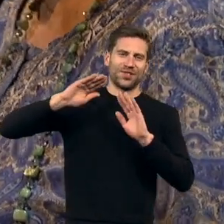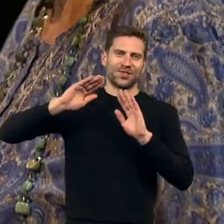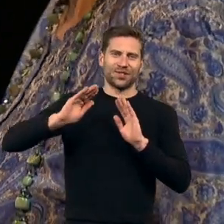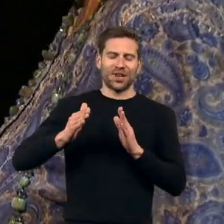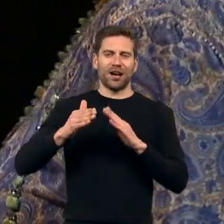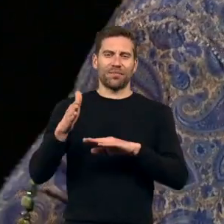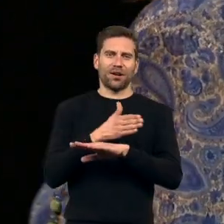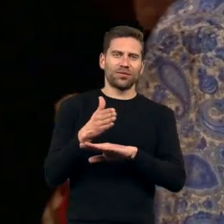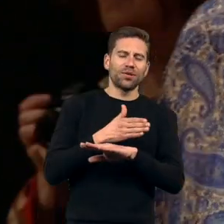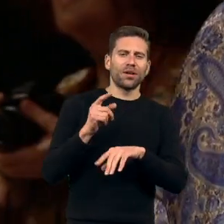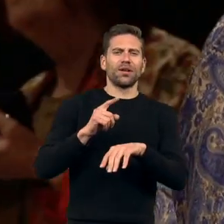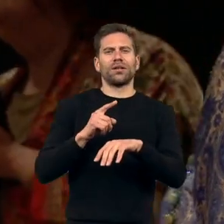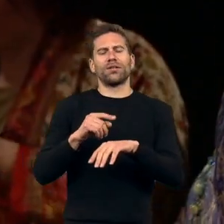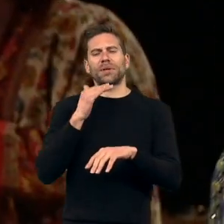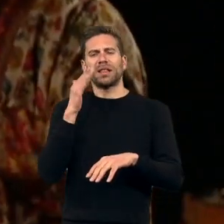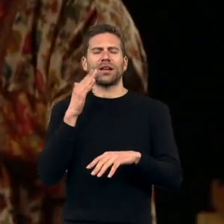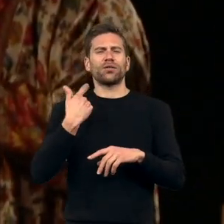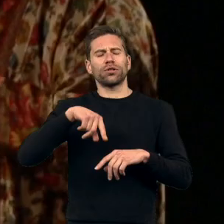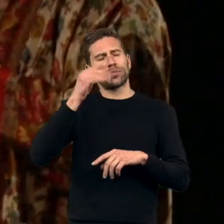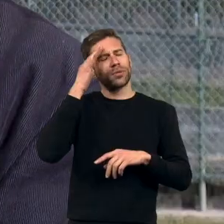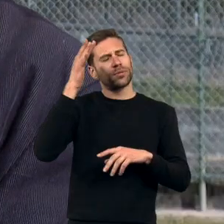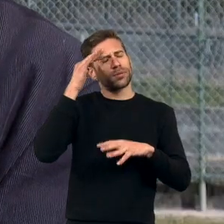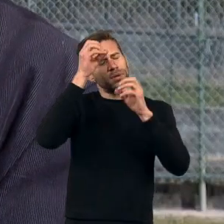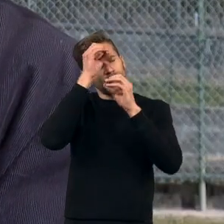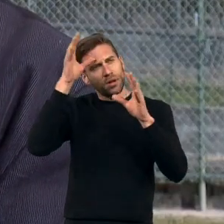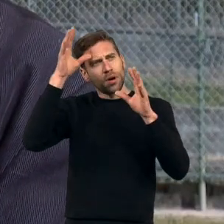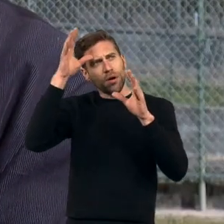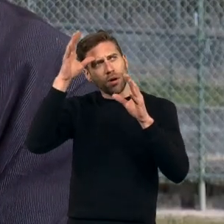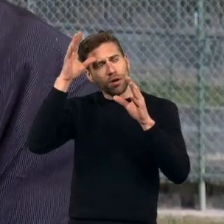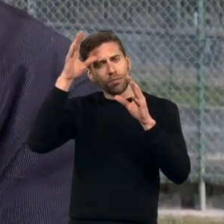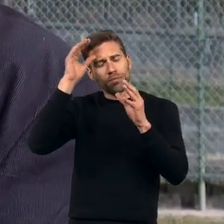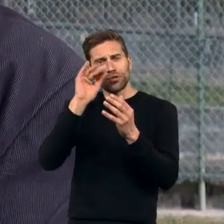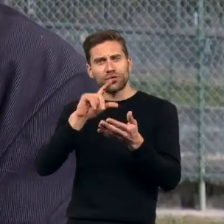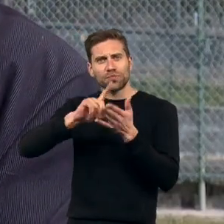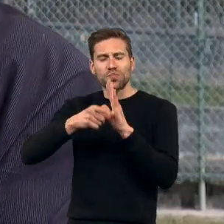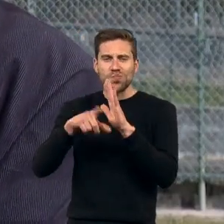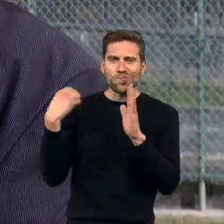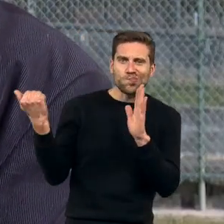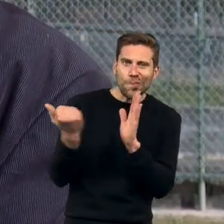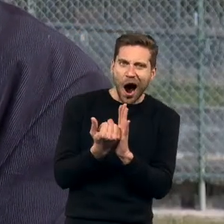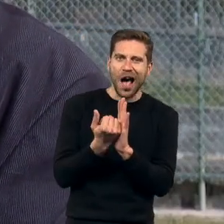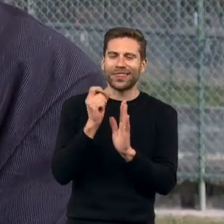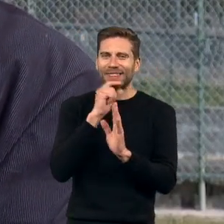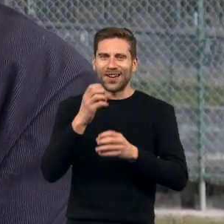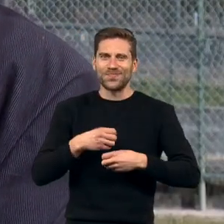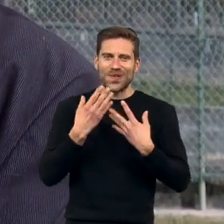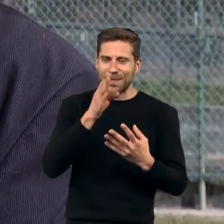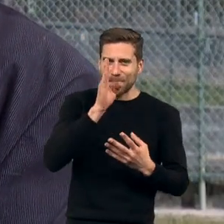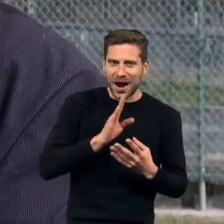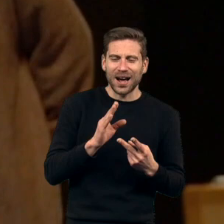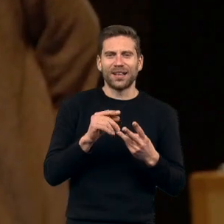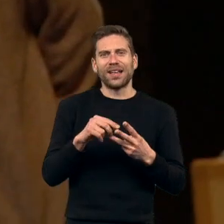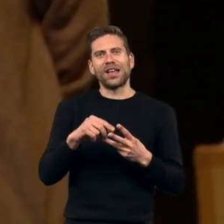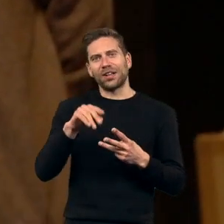uma idade em que se pode sonhar, se podem realizar sonhos e projetos, se pode acreditar na vida e se